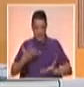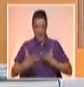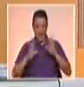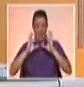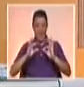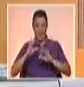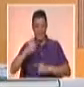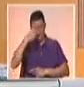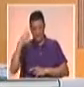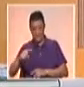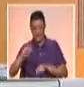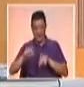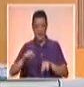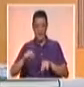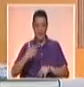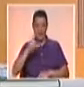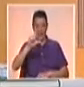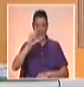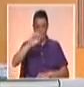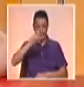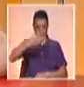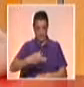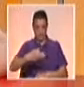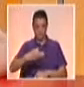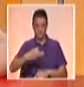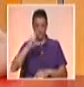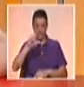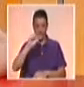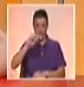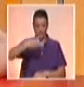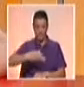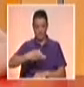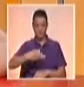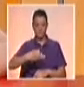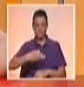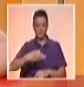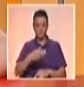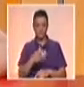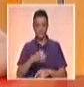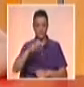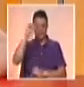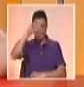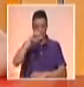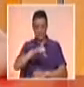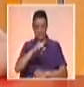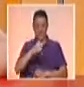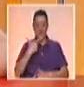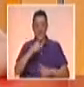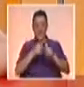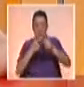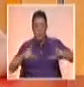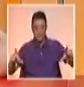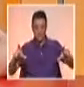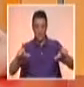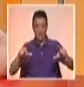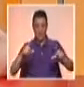população? Ora bem, a língua gestual... A ideia que tem, não é? Exato. A língua área é mais a do ensino, não é? Sim, da linguística mesmo. É? É.